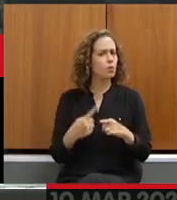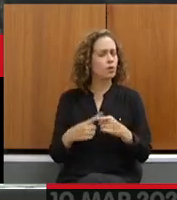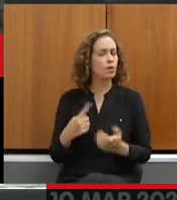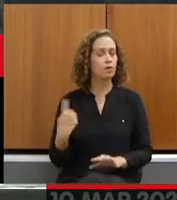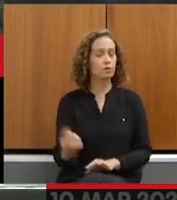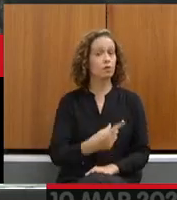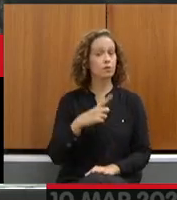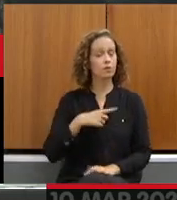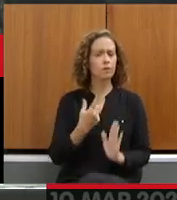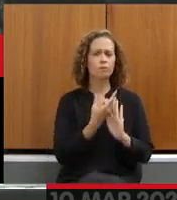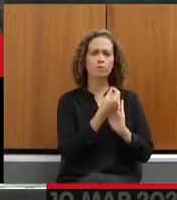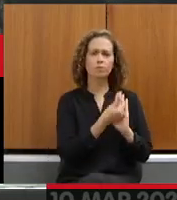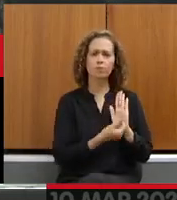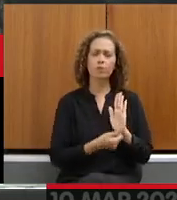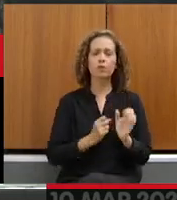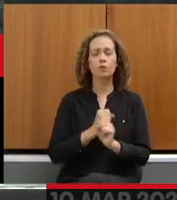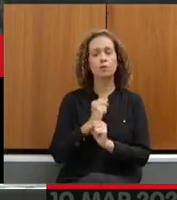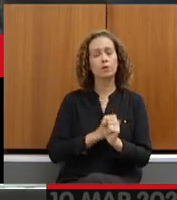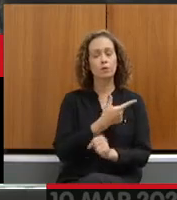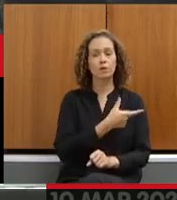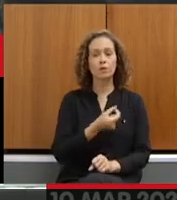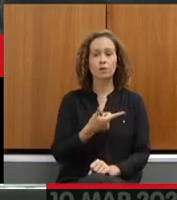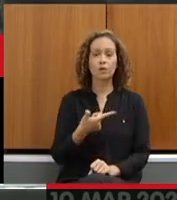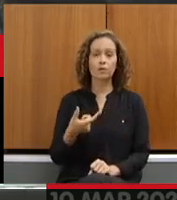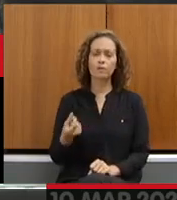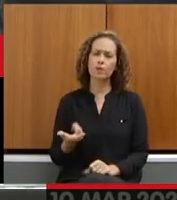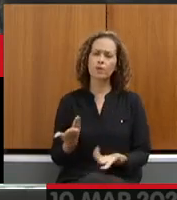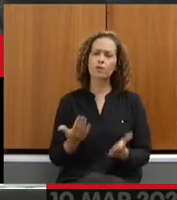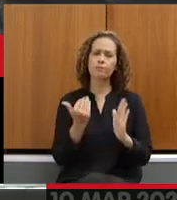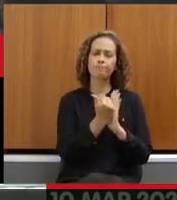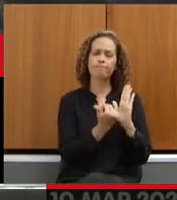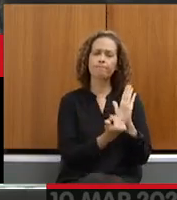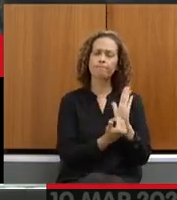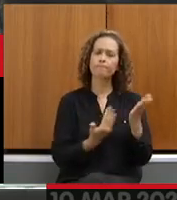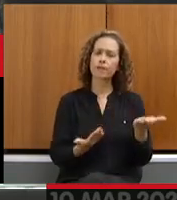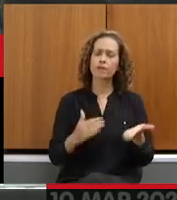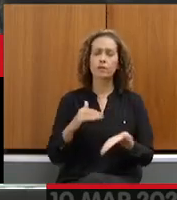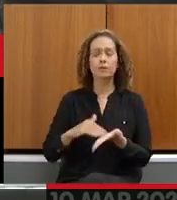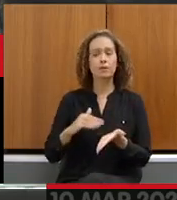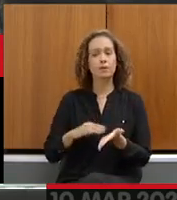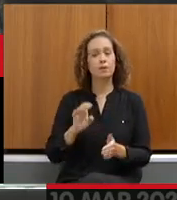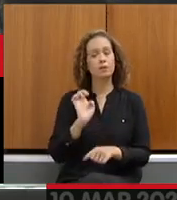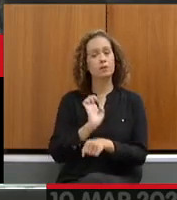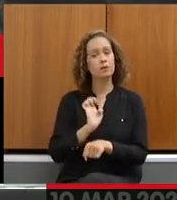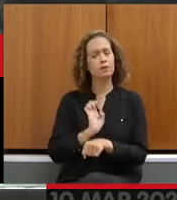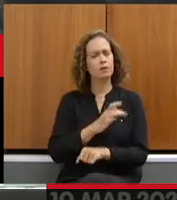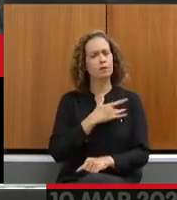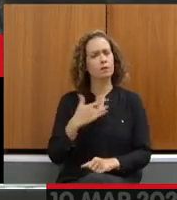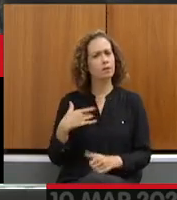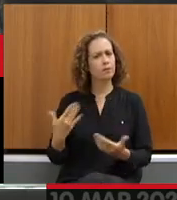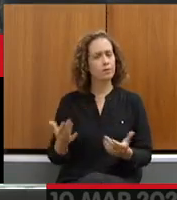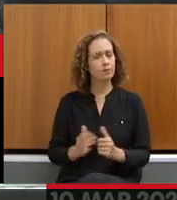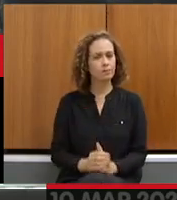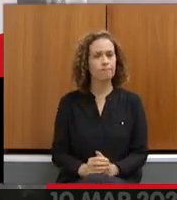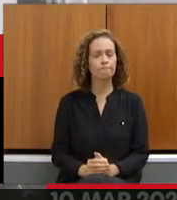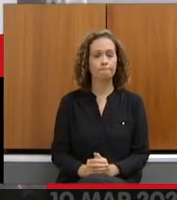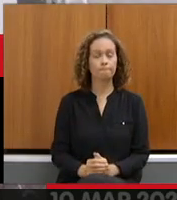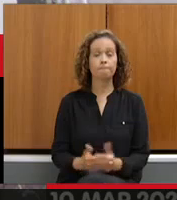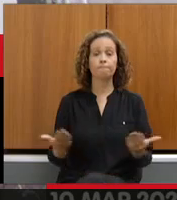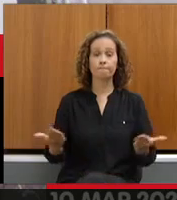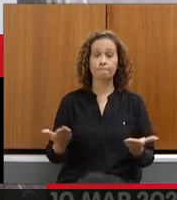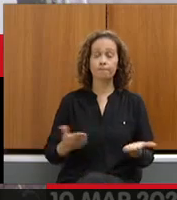execução orçamentária no ano de 2020 tão baixa na Secretaria de Estado de saúde a